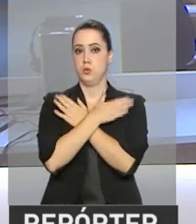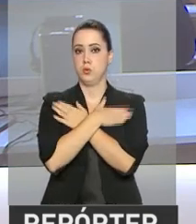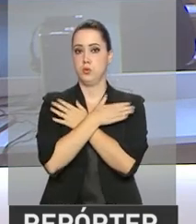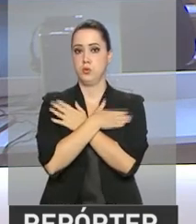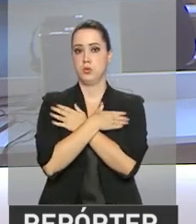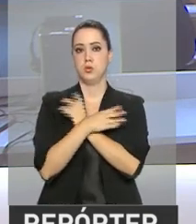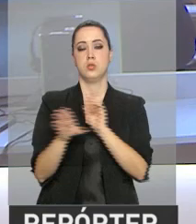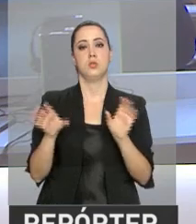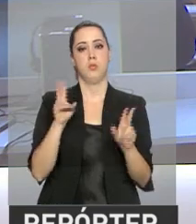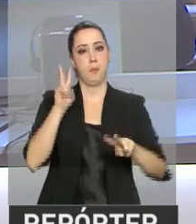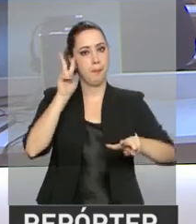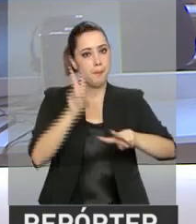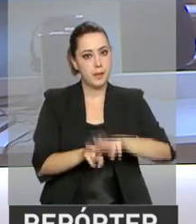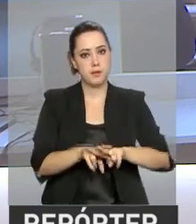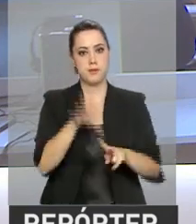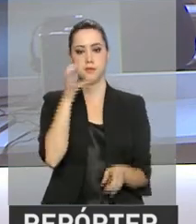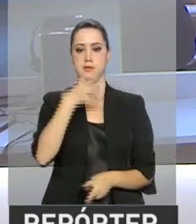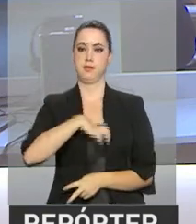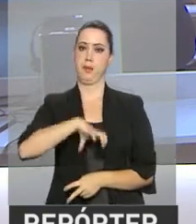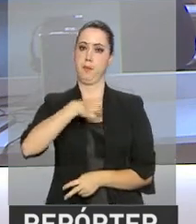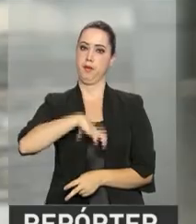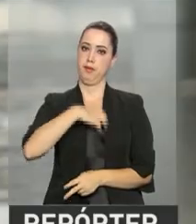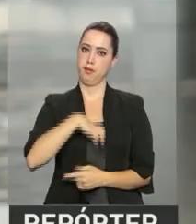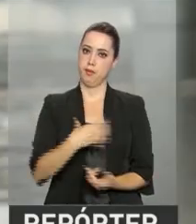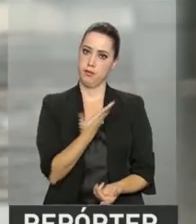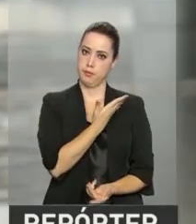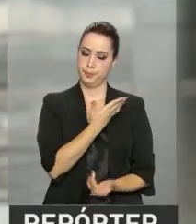repórter paula de worth tem as informações